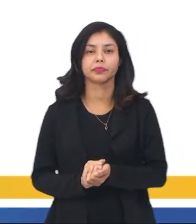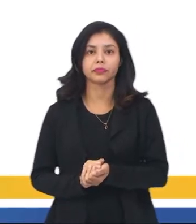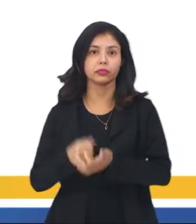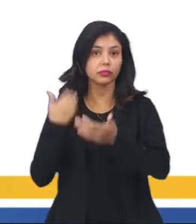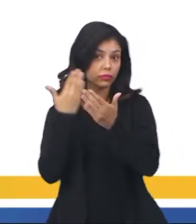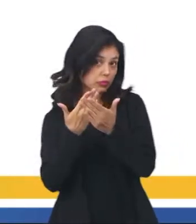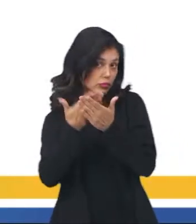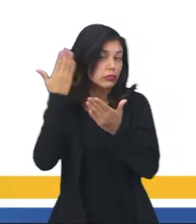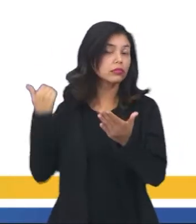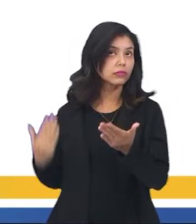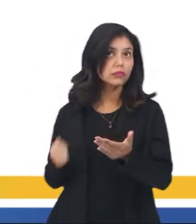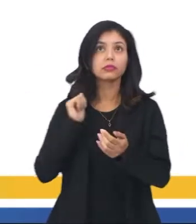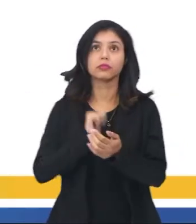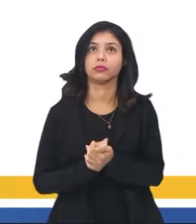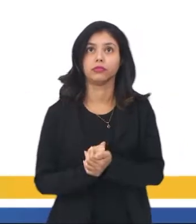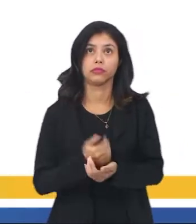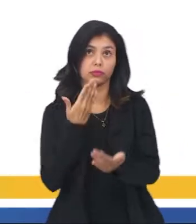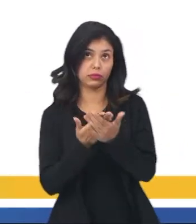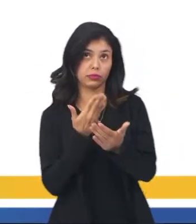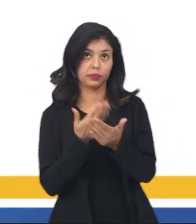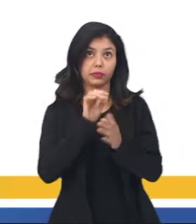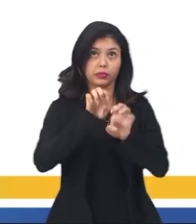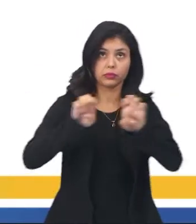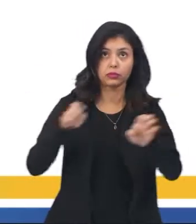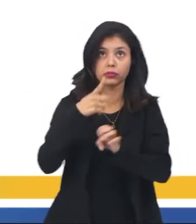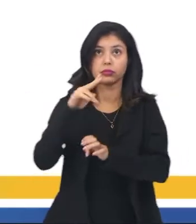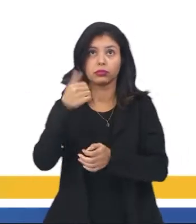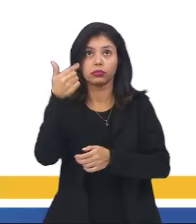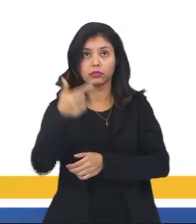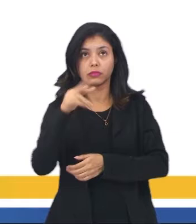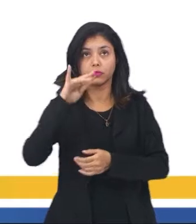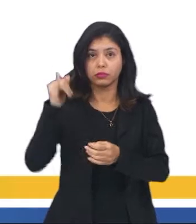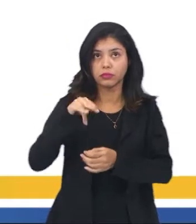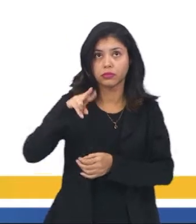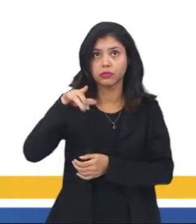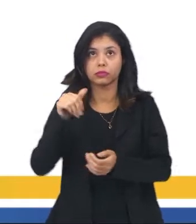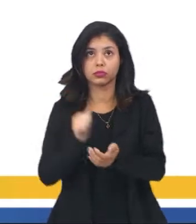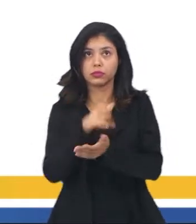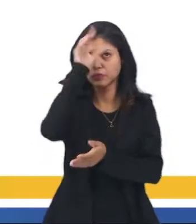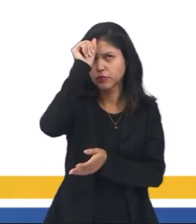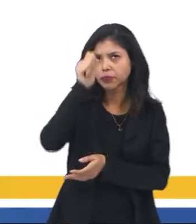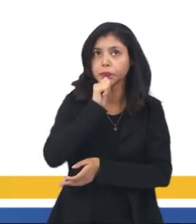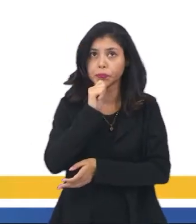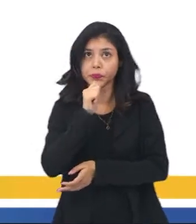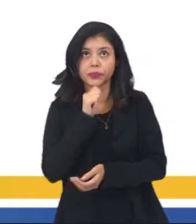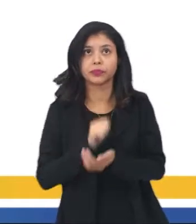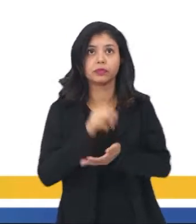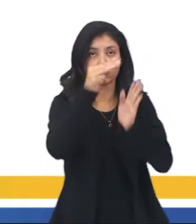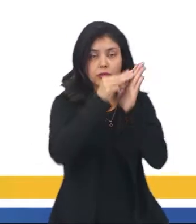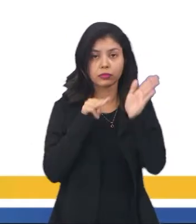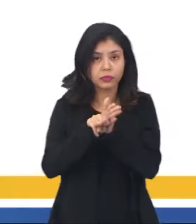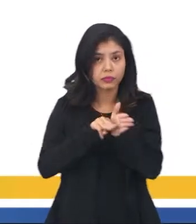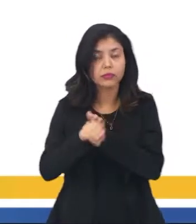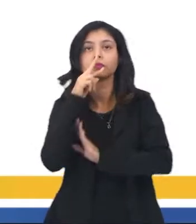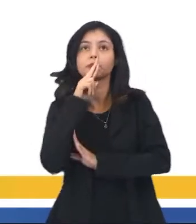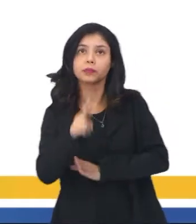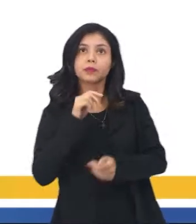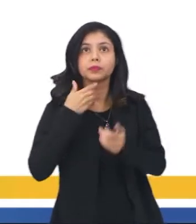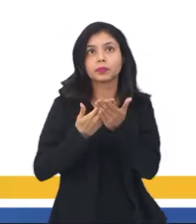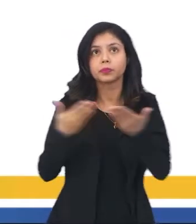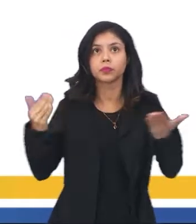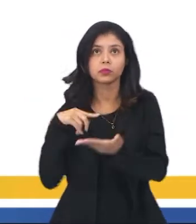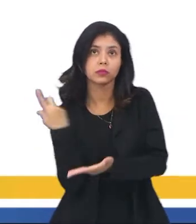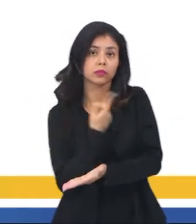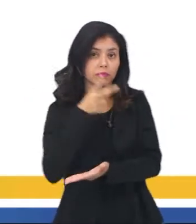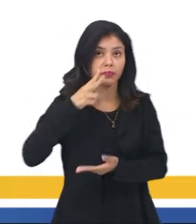Na aula anterior, estudamos sobre as equações polinomiais do segundo grau incompletas. Aprendemos ainda seus métodos de resolução e na aula de hoje